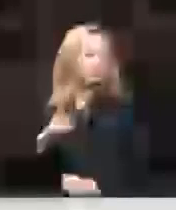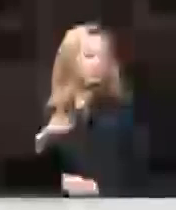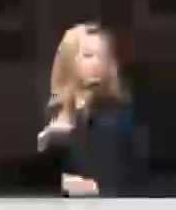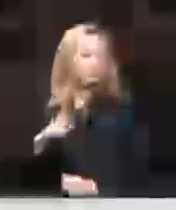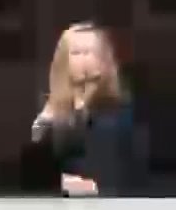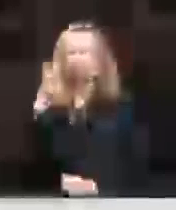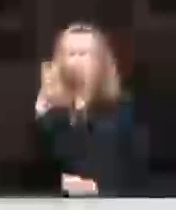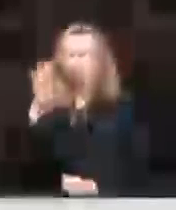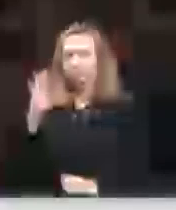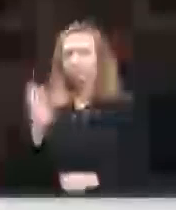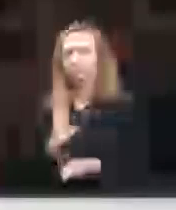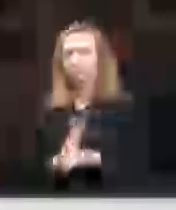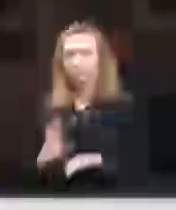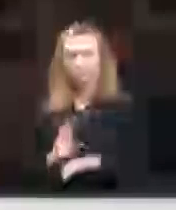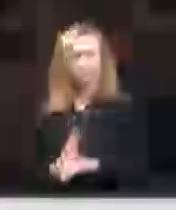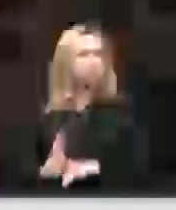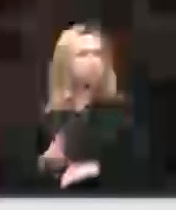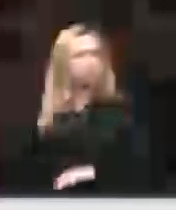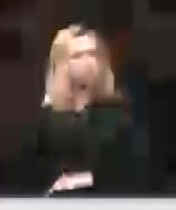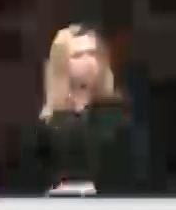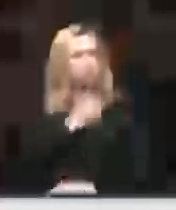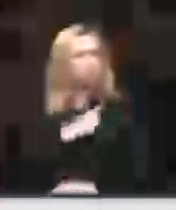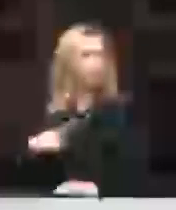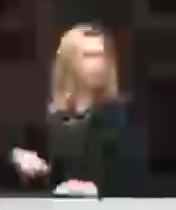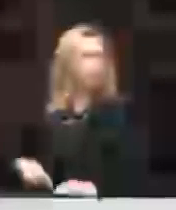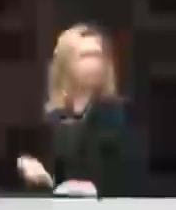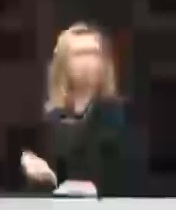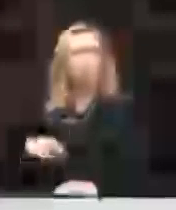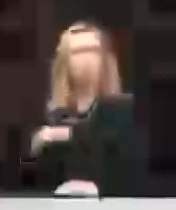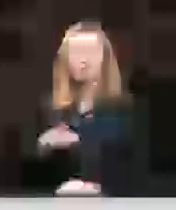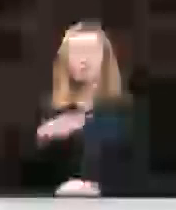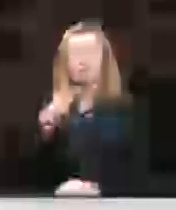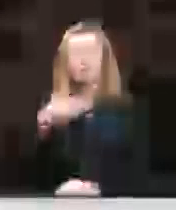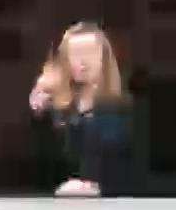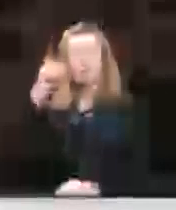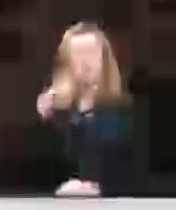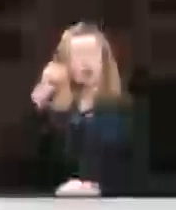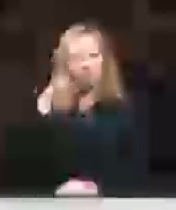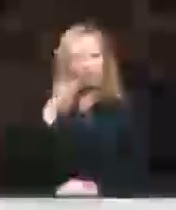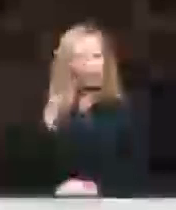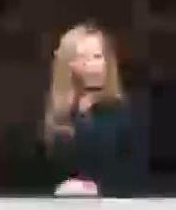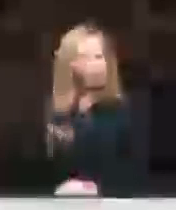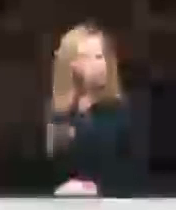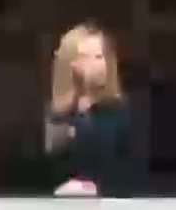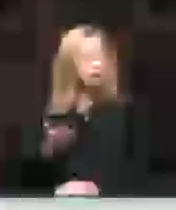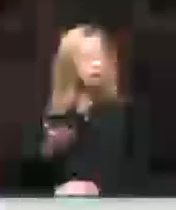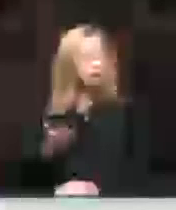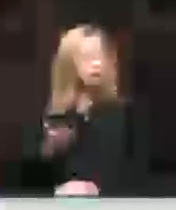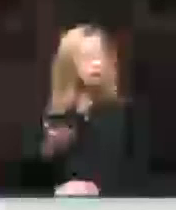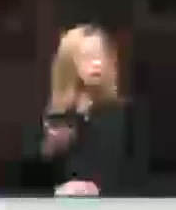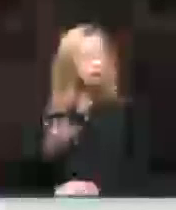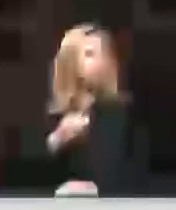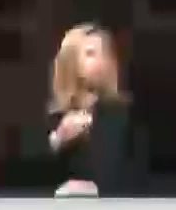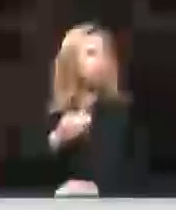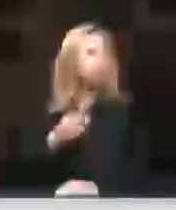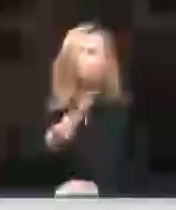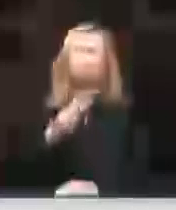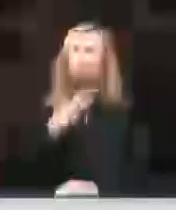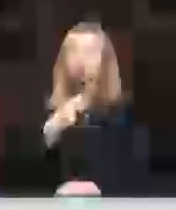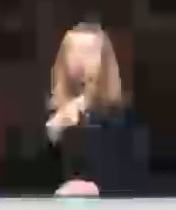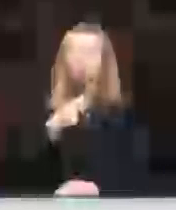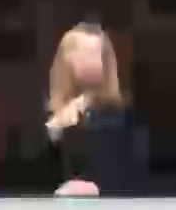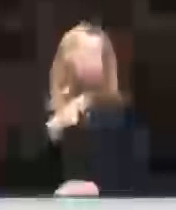senhor presidente, e aí me refiro mais ao deputado doutor Julianelli. Não posso acreditar que um presidente